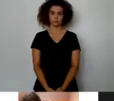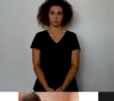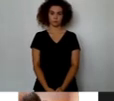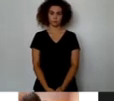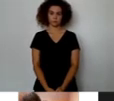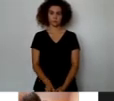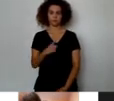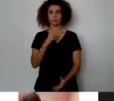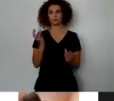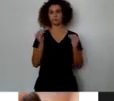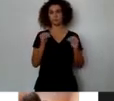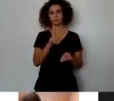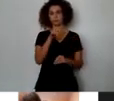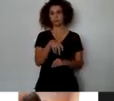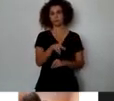Coloquei o do Morra em Cena.